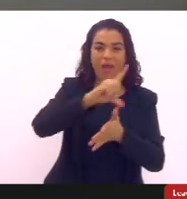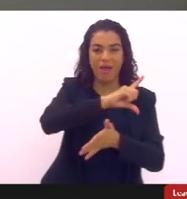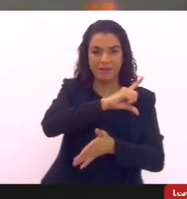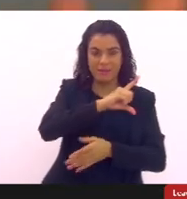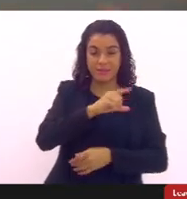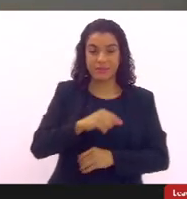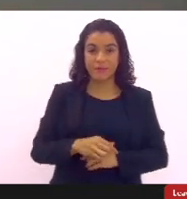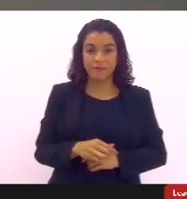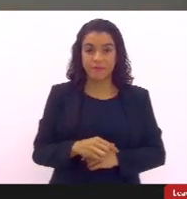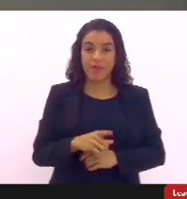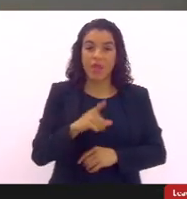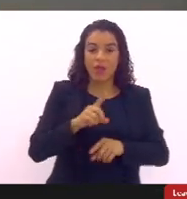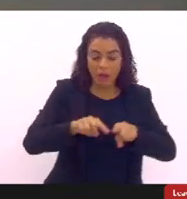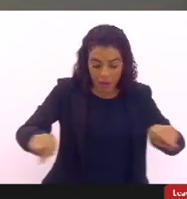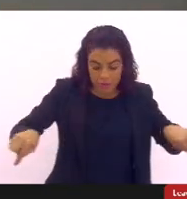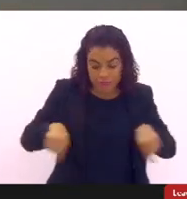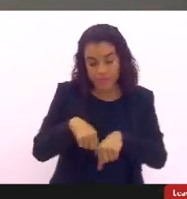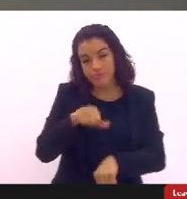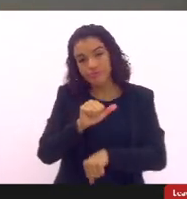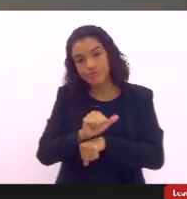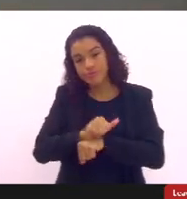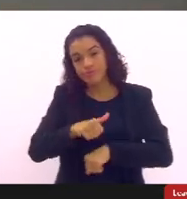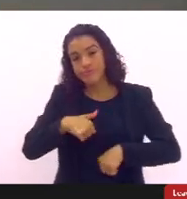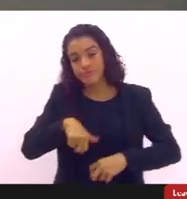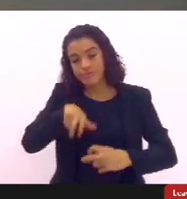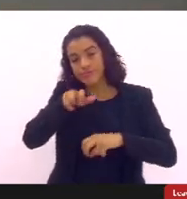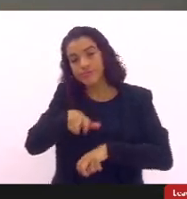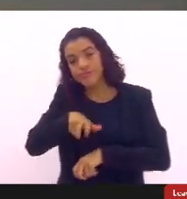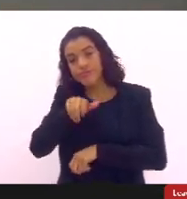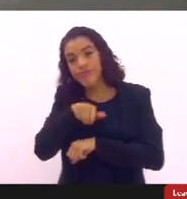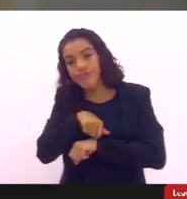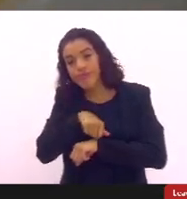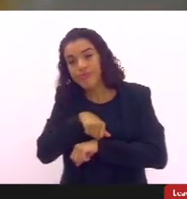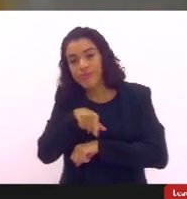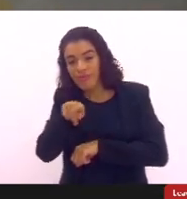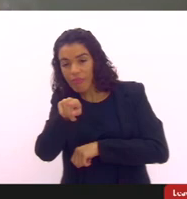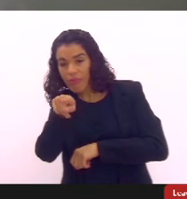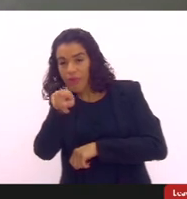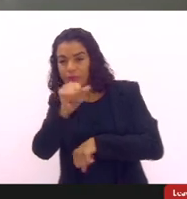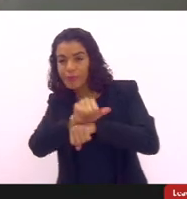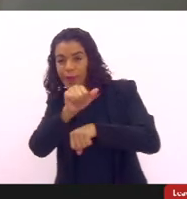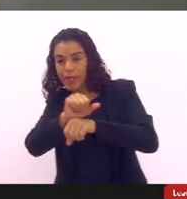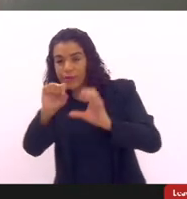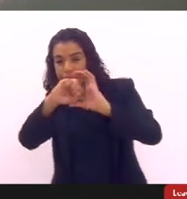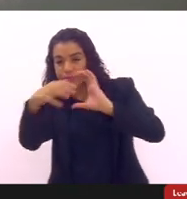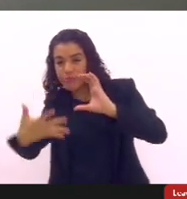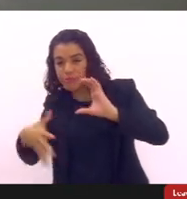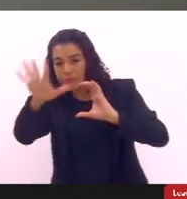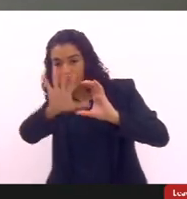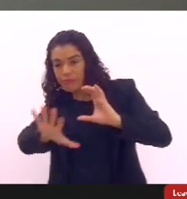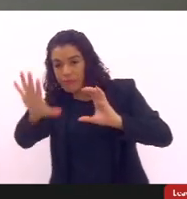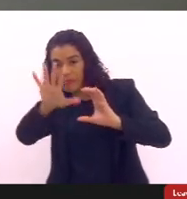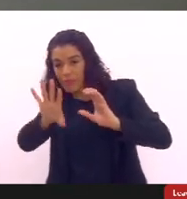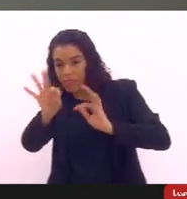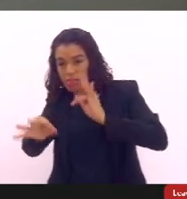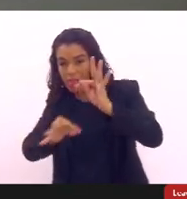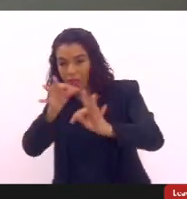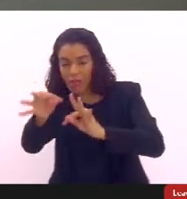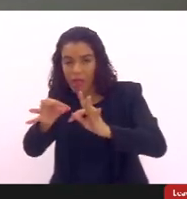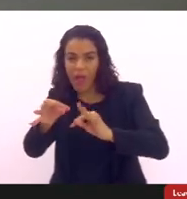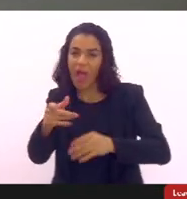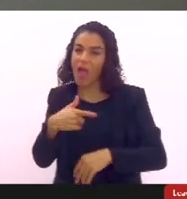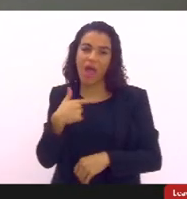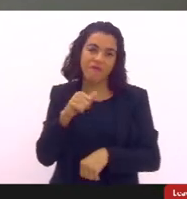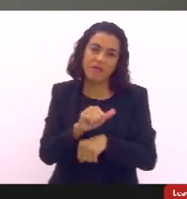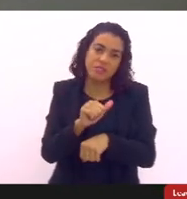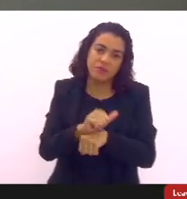Enquanto a gente ficar no consultório esperando os pacientes que apresentem sintomas serem diagnosticados e tratados, a gente vai